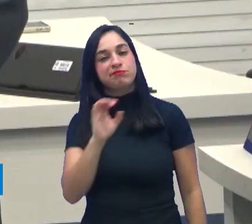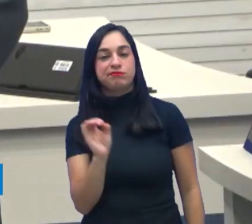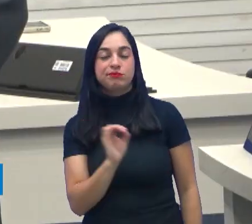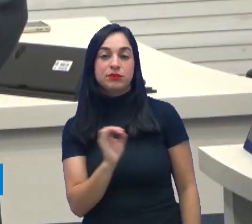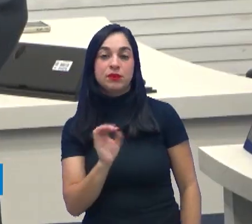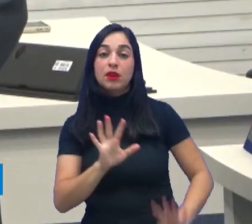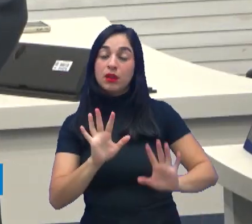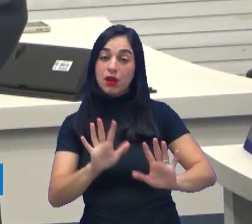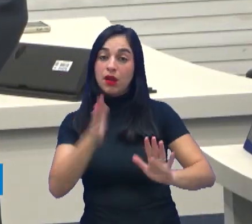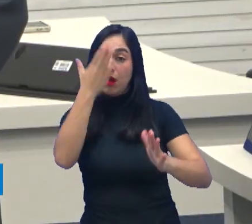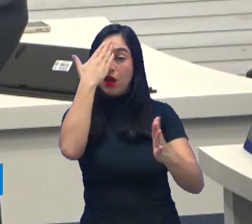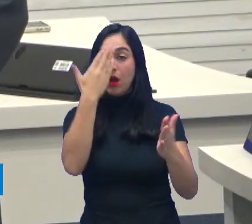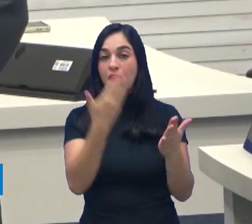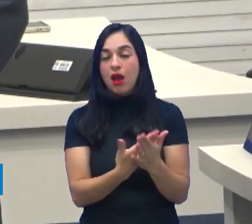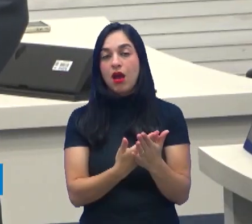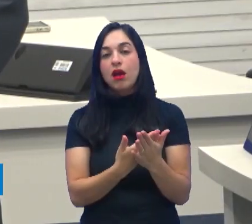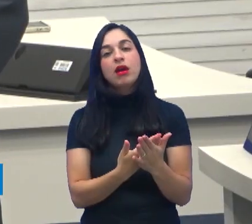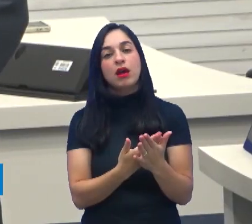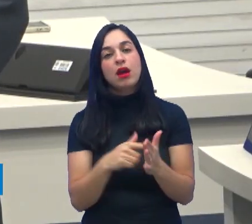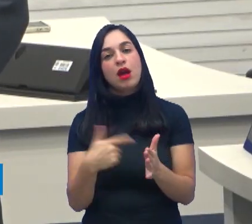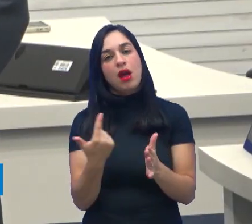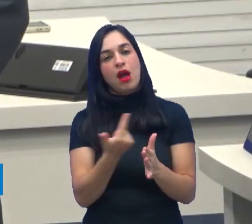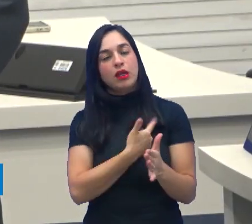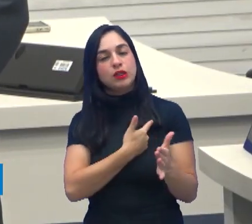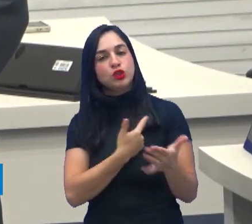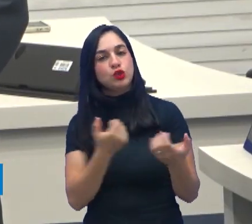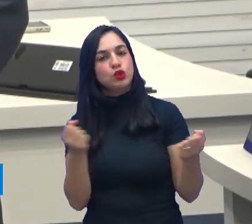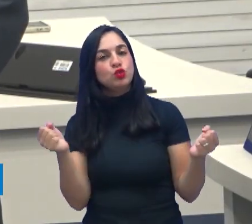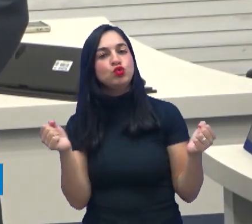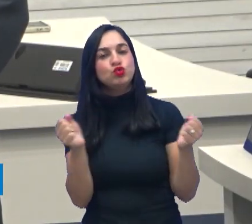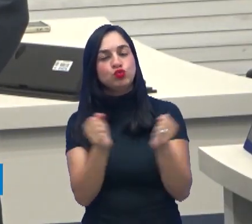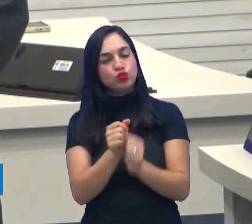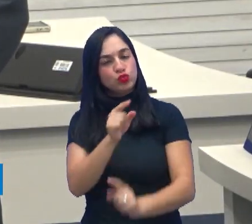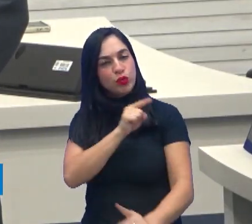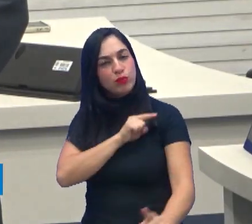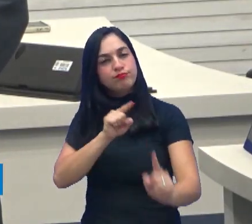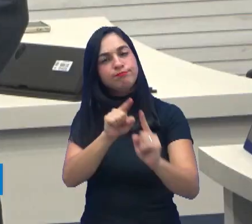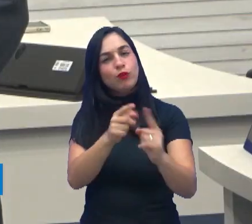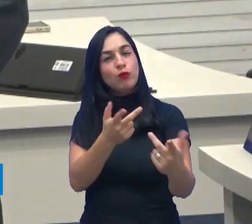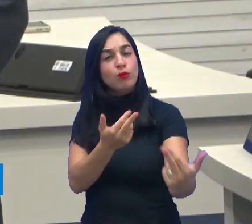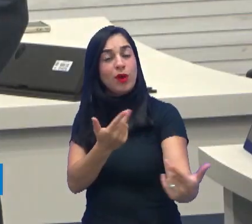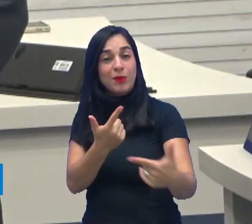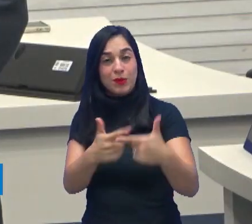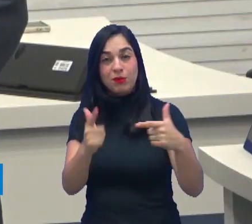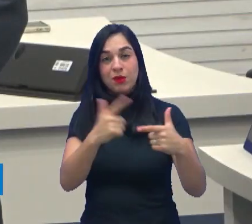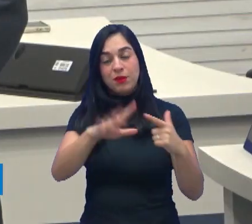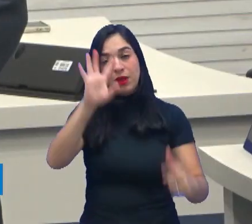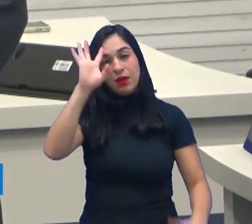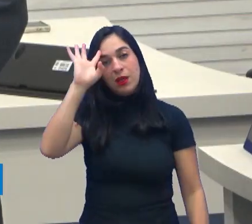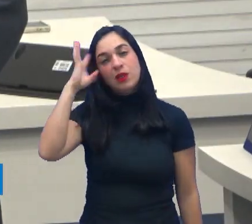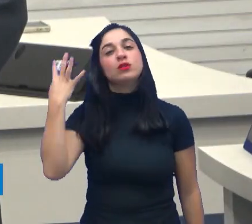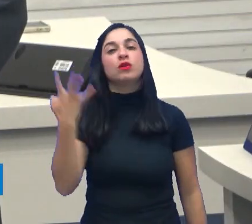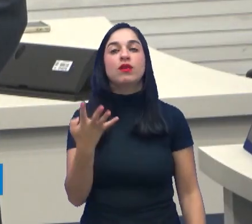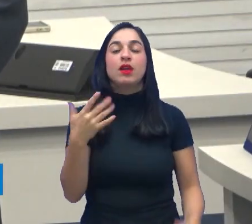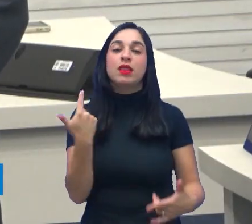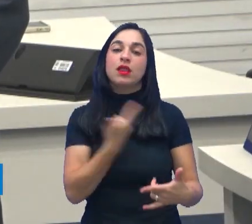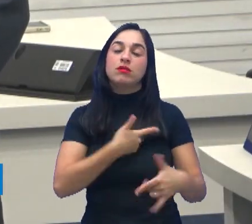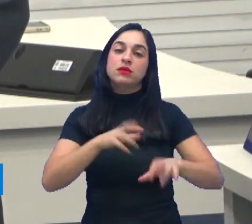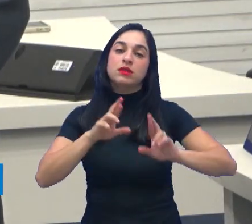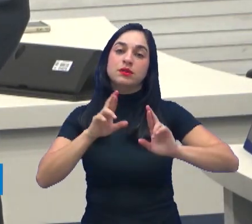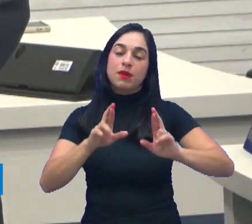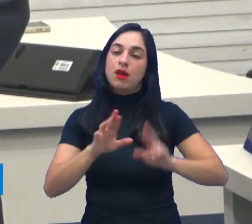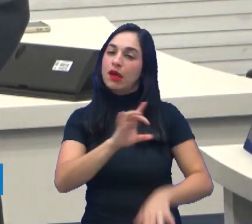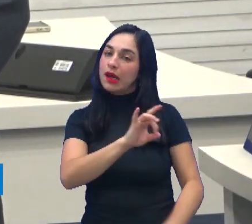ter certeza, estamos no mesmo barco nessa questão, e espero que essa casa esteja também no mesmo barco para